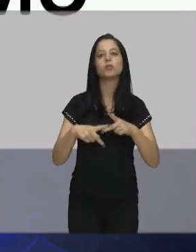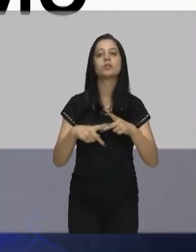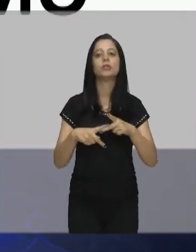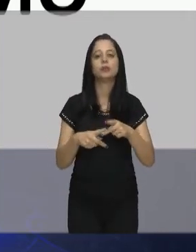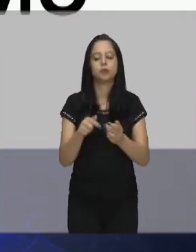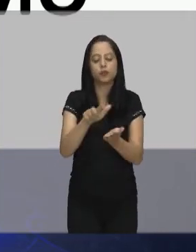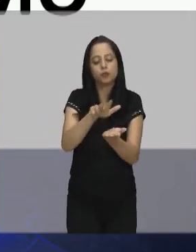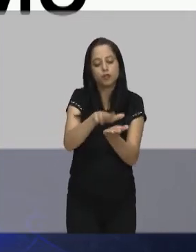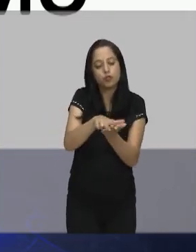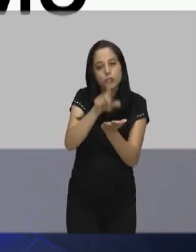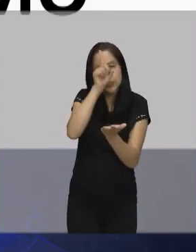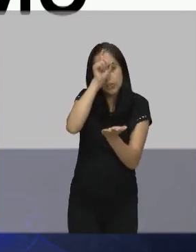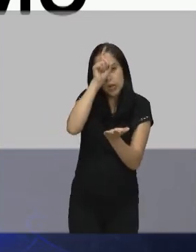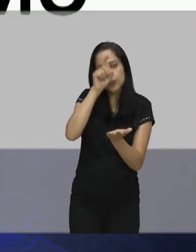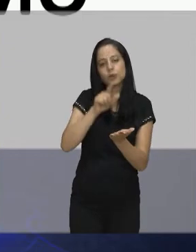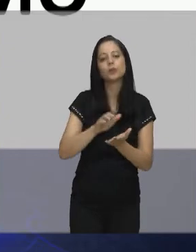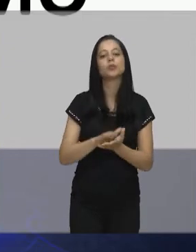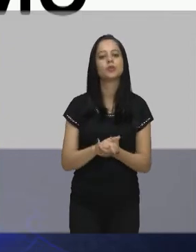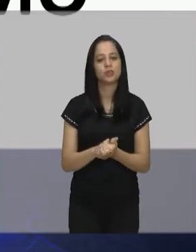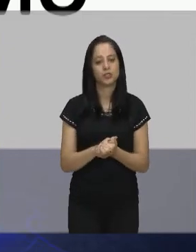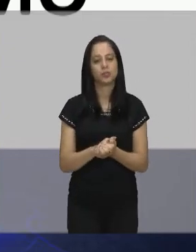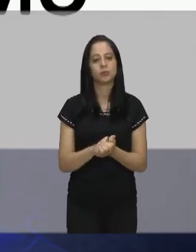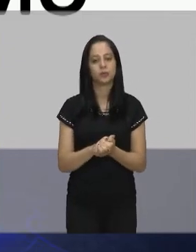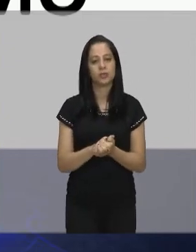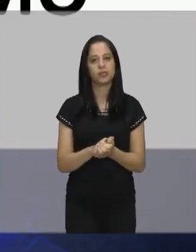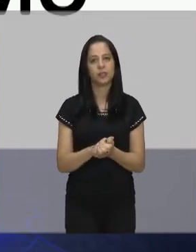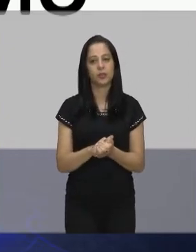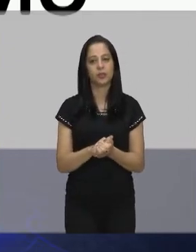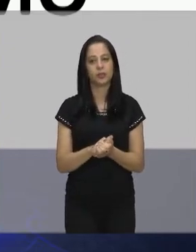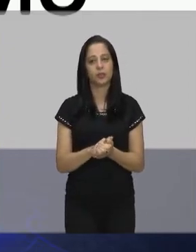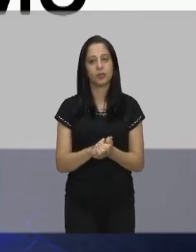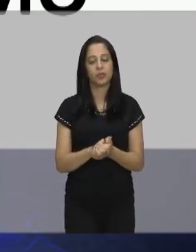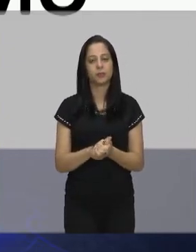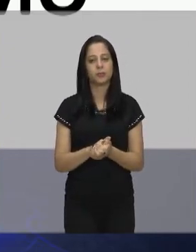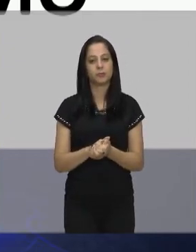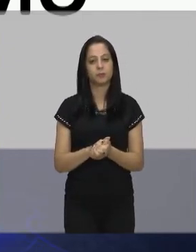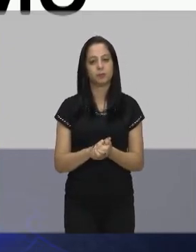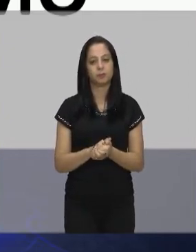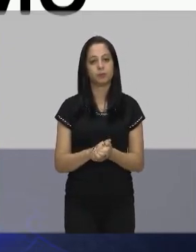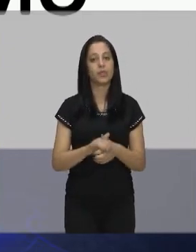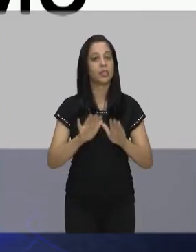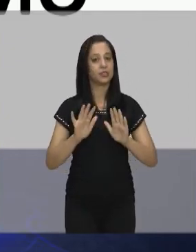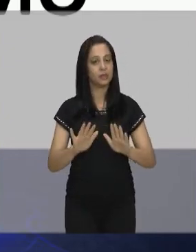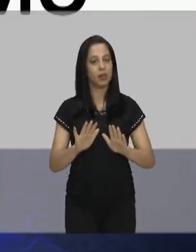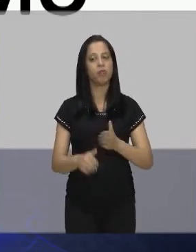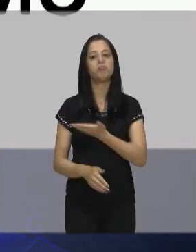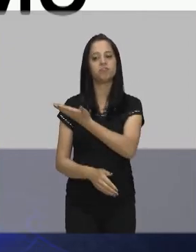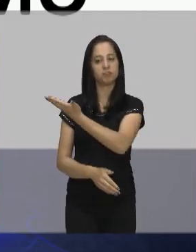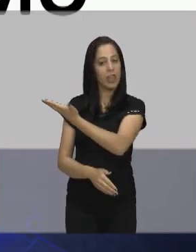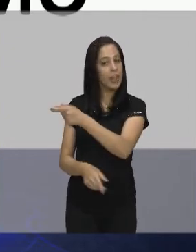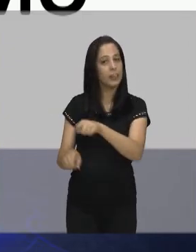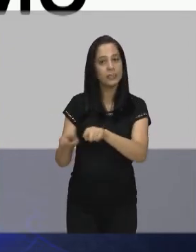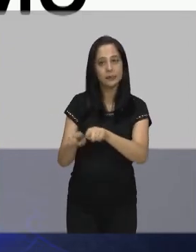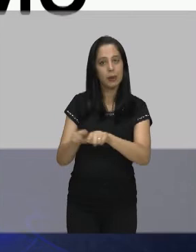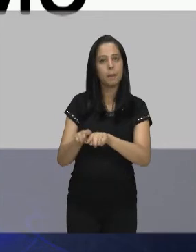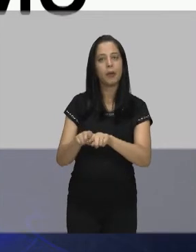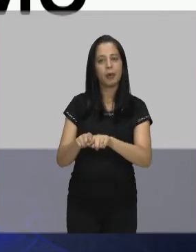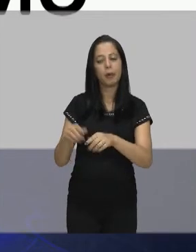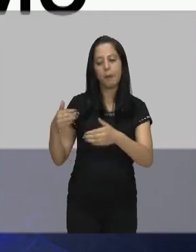nossa cidade, idealizou um sanatório para atender crianças carentes. Então, ele também está em processo de